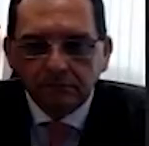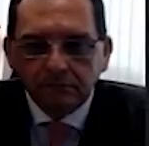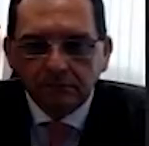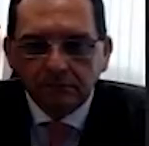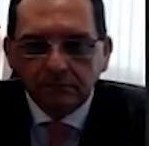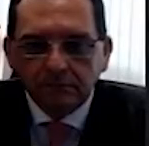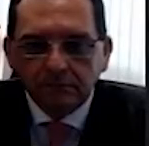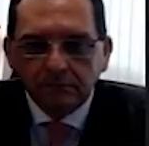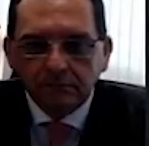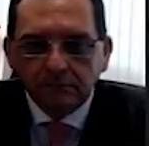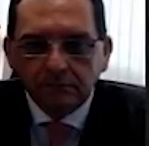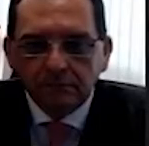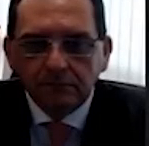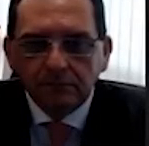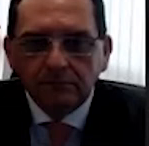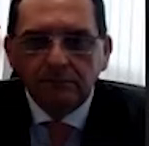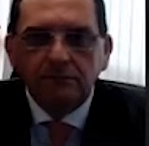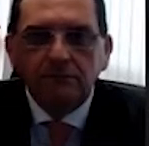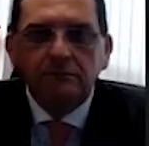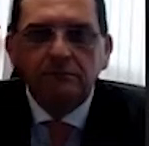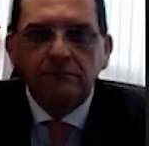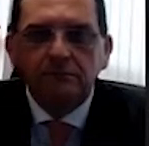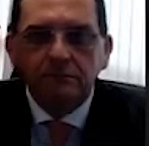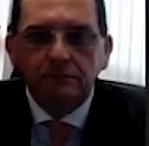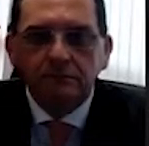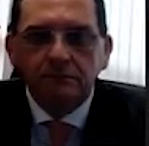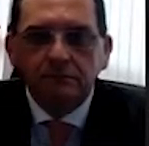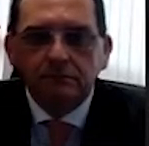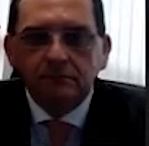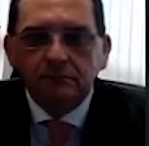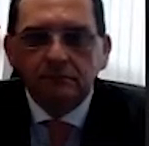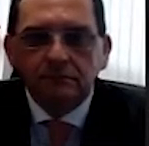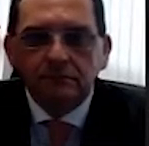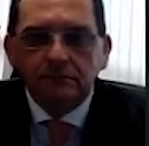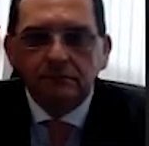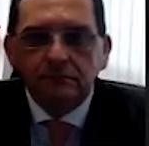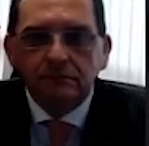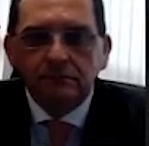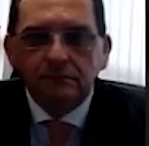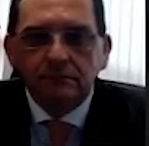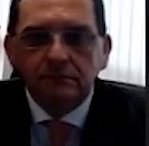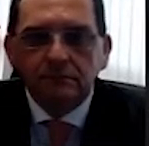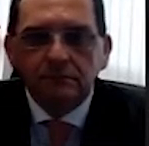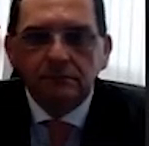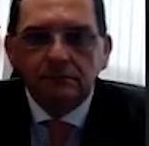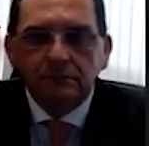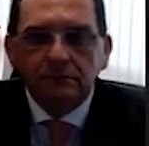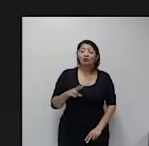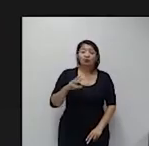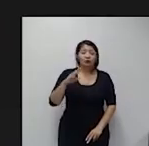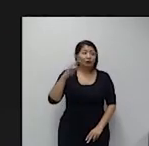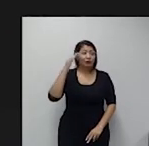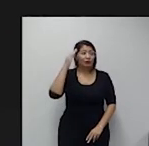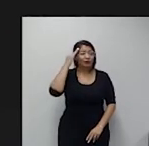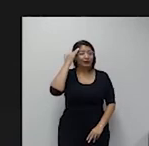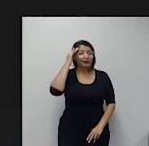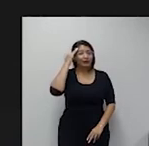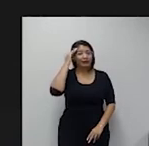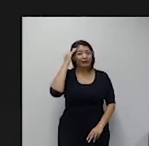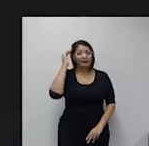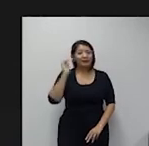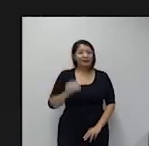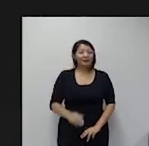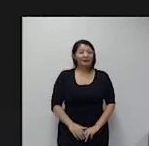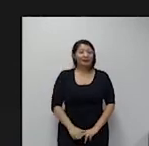casos que envolvem a importação de sementes de maconha em pouca quantidade ao acolher os embargos de divergência a